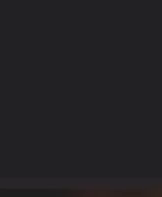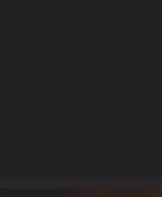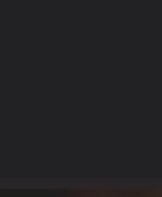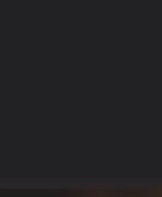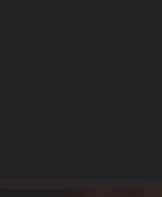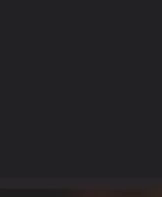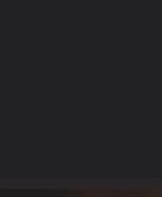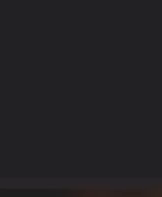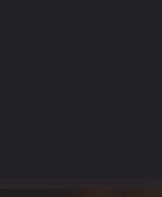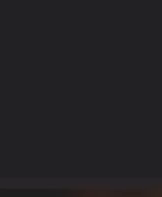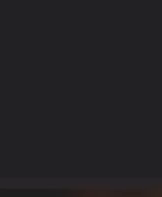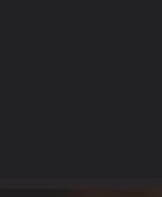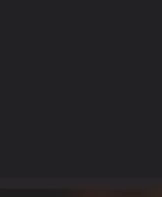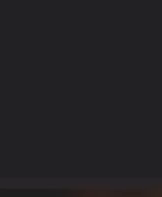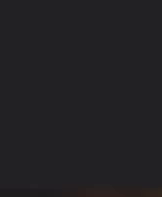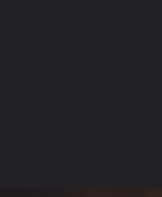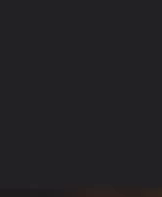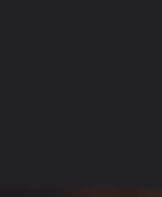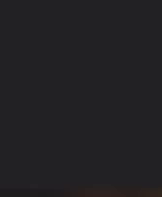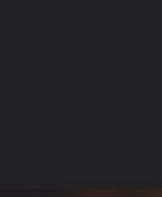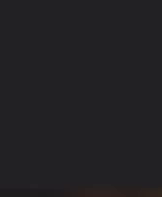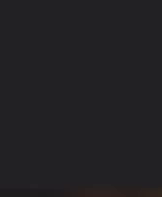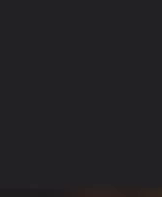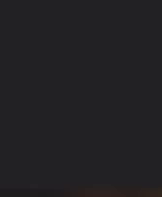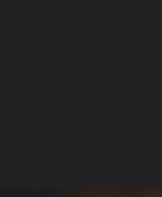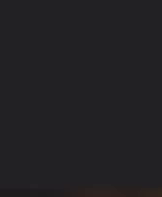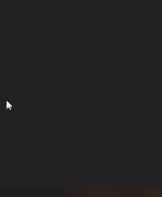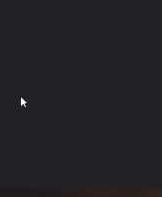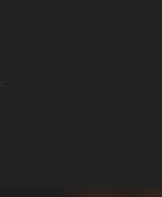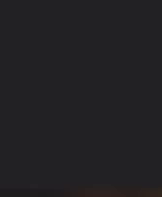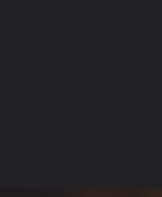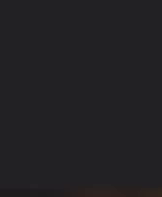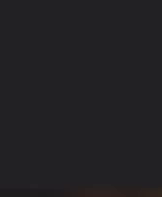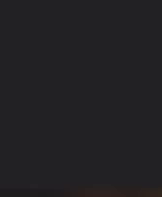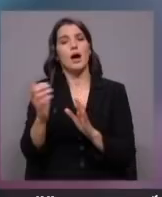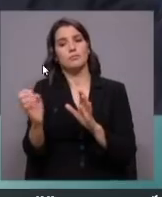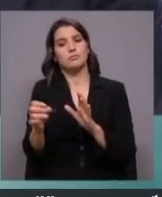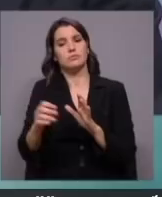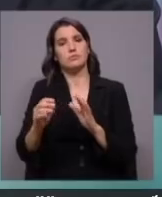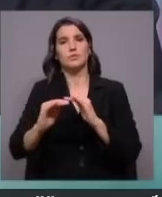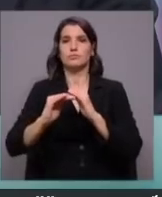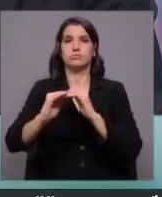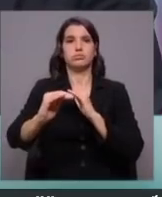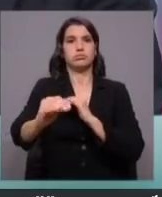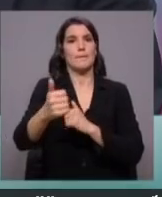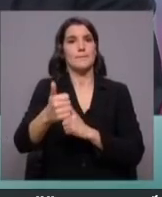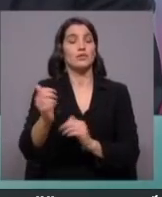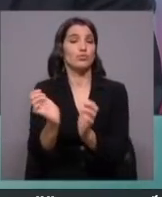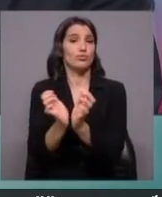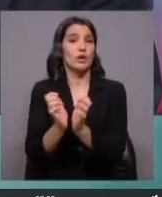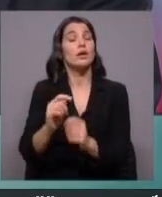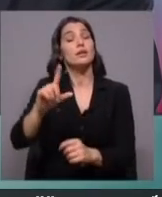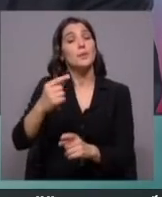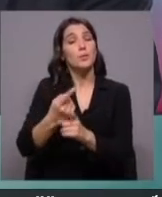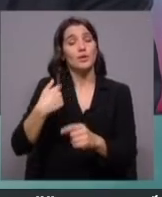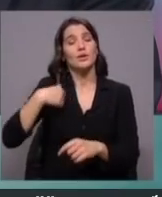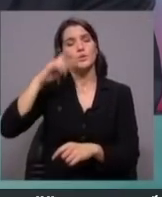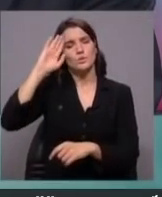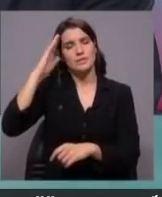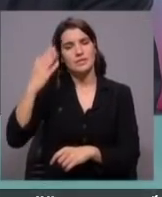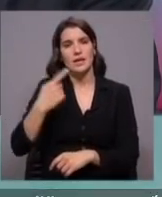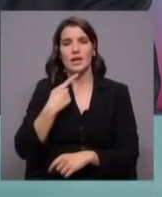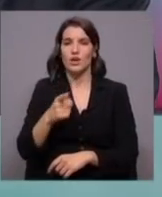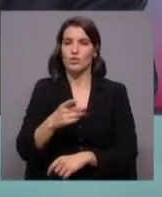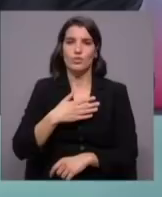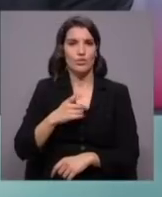E que encriptam bué, porque eles encriptam bué a informação. É uma cena mais sustentabilidade que... à segurança social, mas também, porque eu bem sei que o Dr. Rui este guito